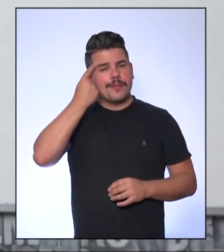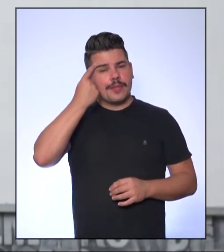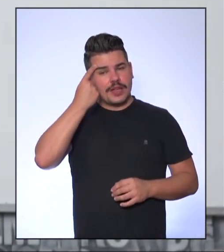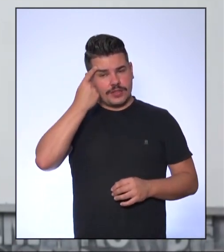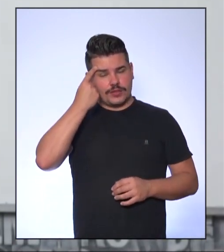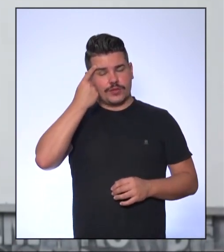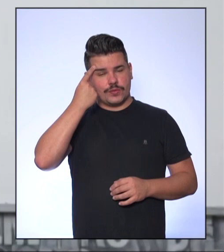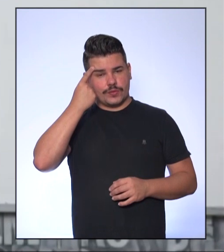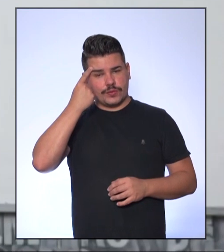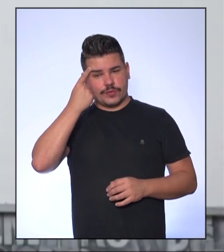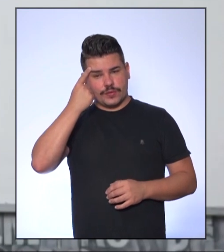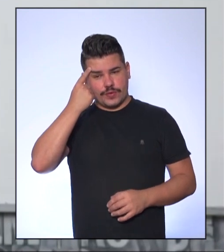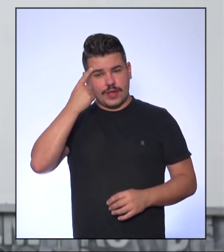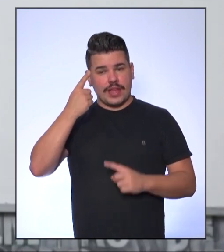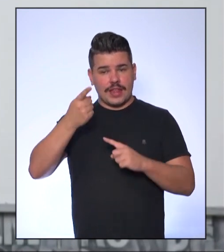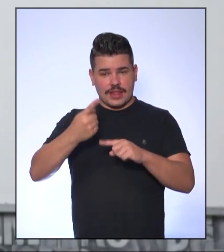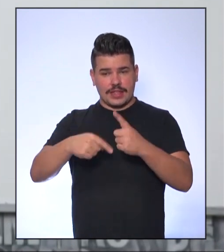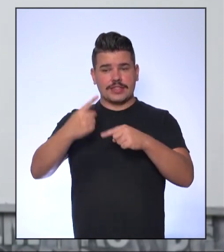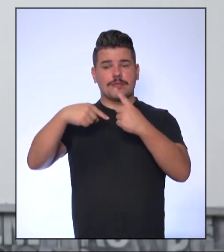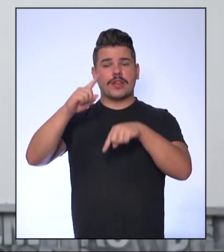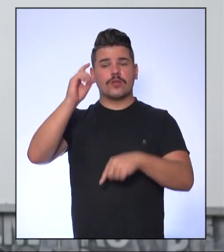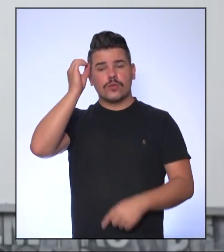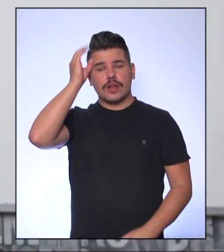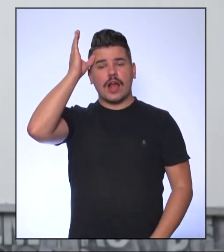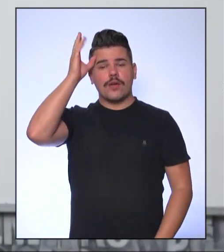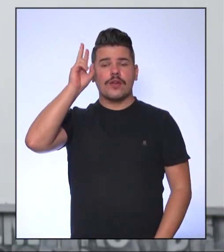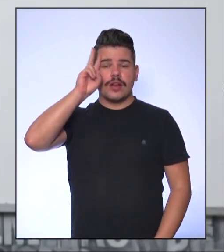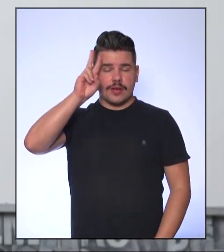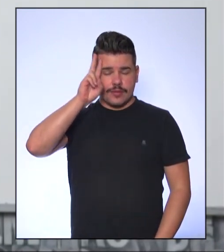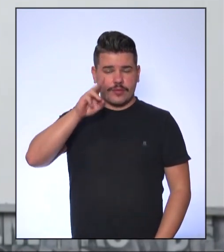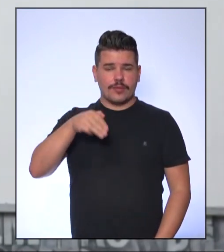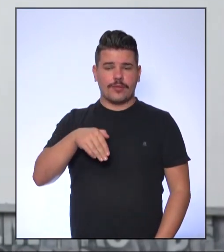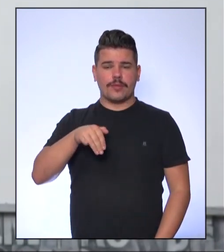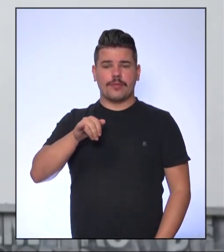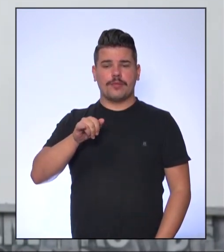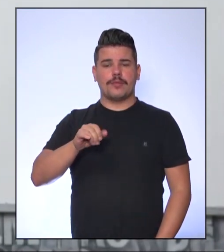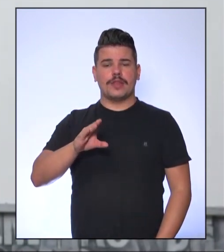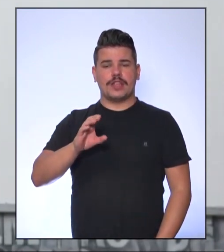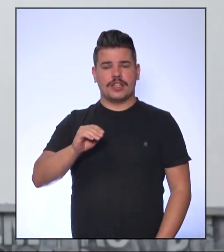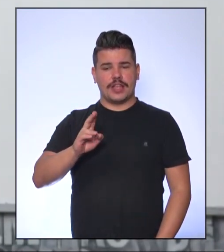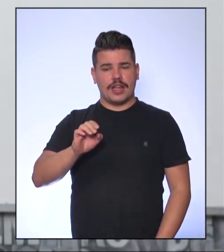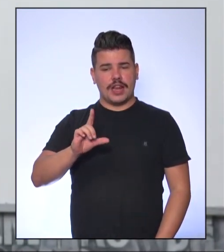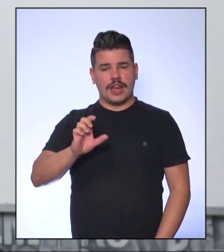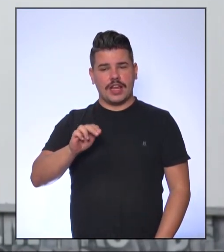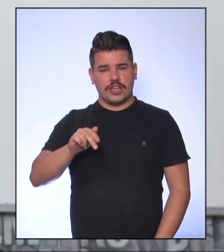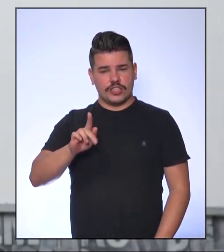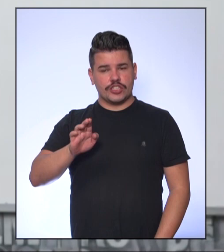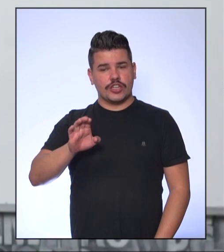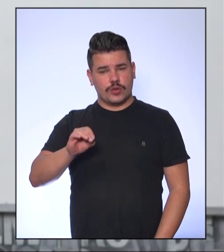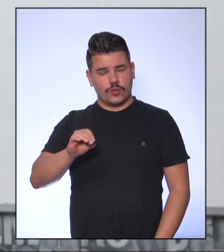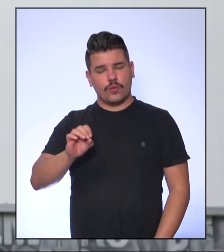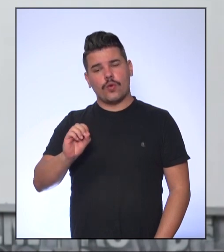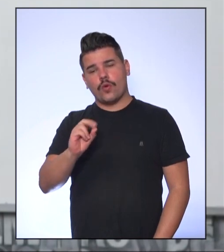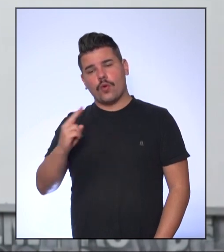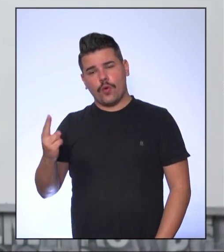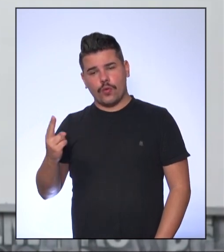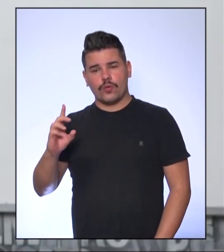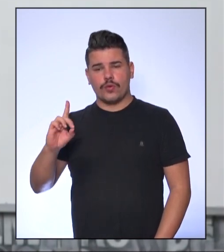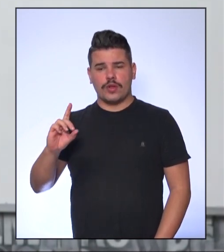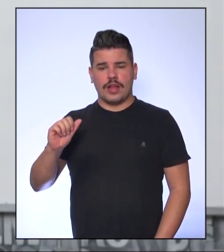Michelangelo, Leonardo da Vinci. Ah, beleza, professor. Então vamos colocar aqui Da